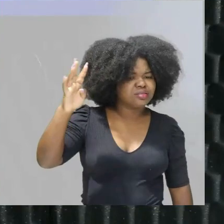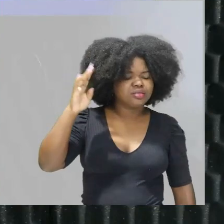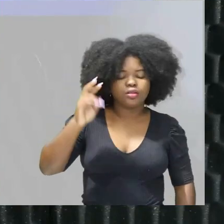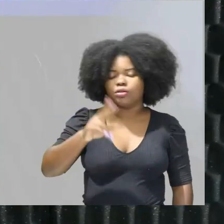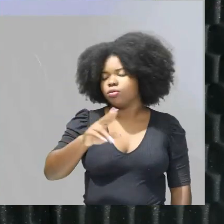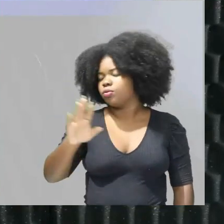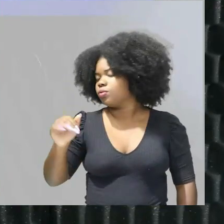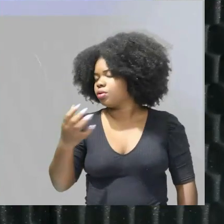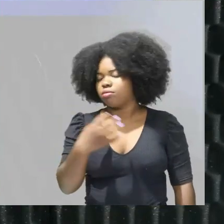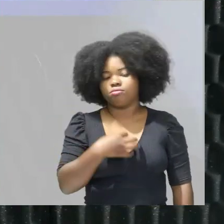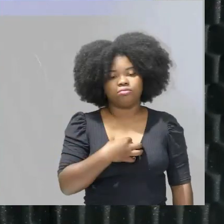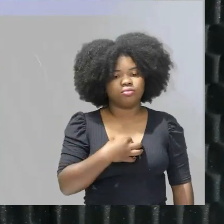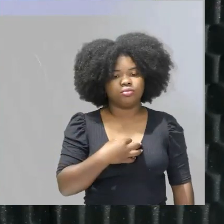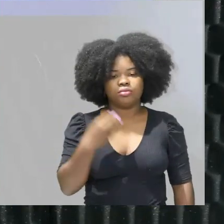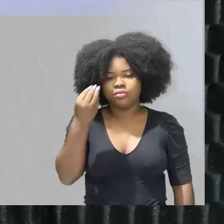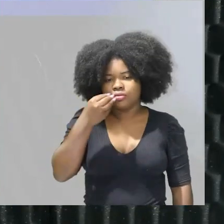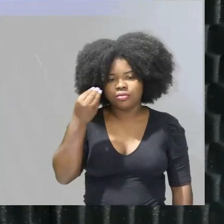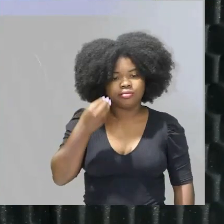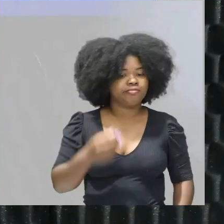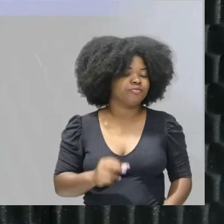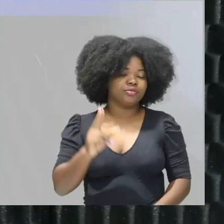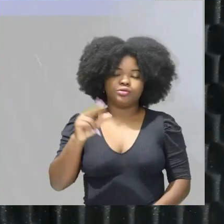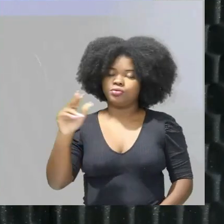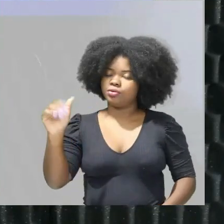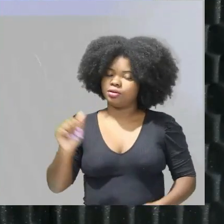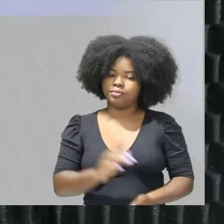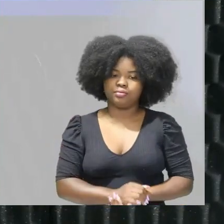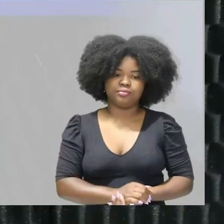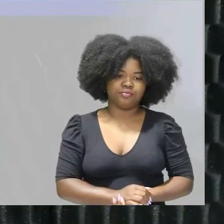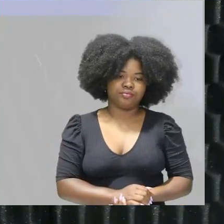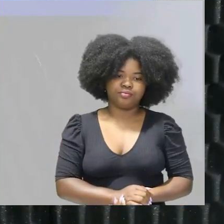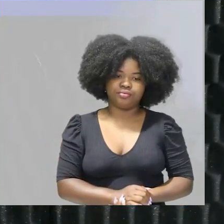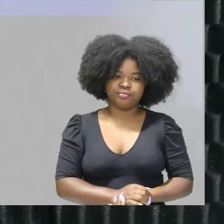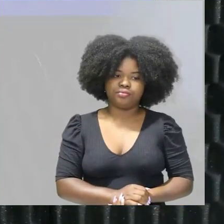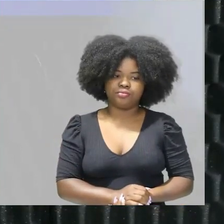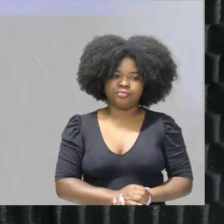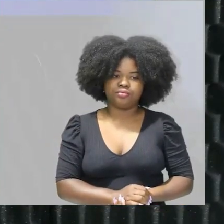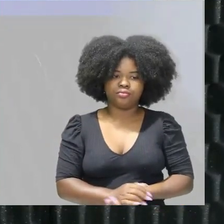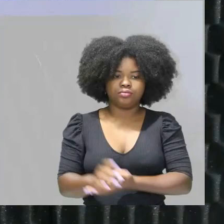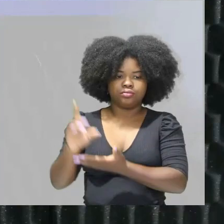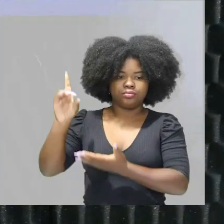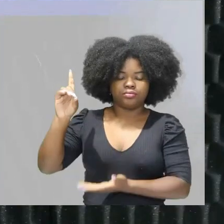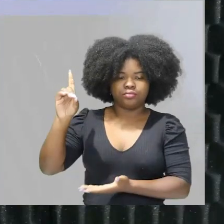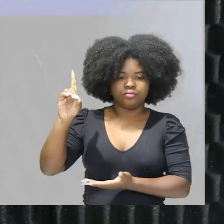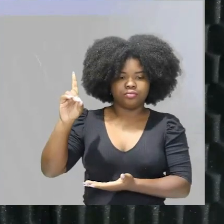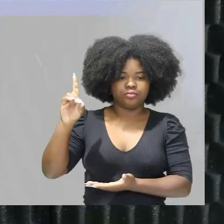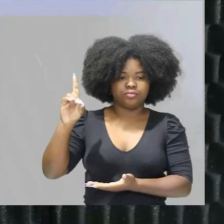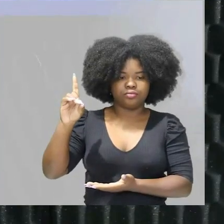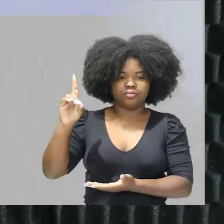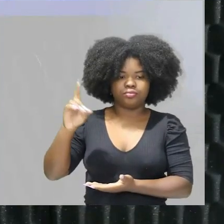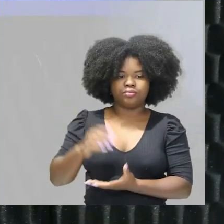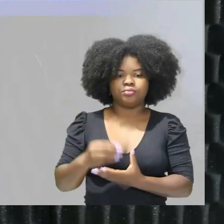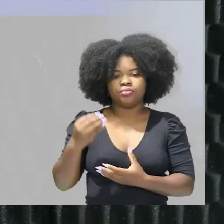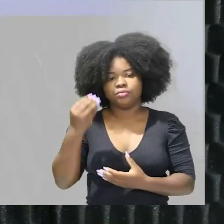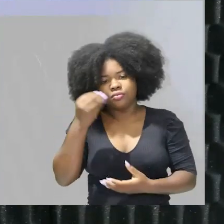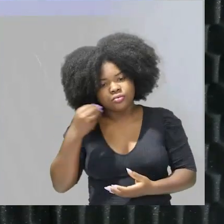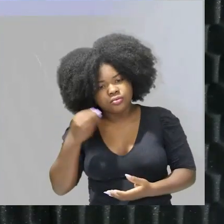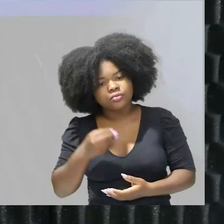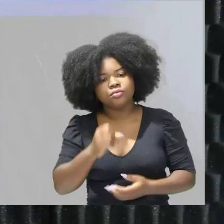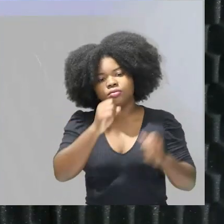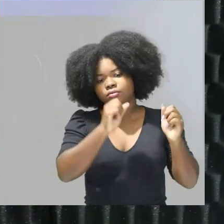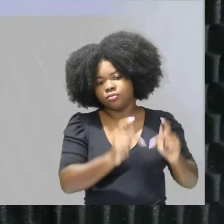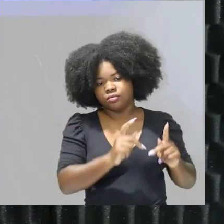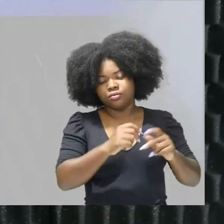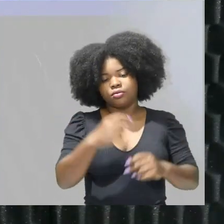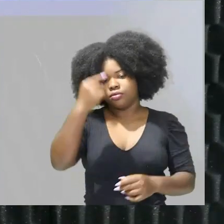daria para os sentidos nessa experiência piorou para razão né aqui experiência para razão não vai caber experiência certo imagens A imagem não